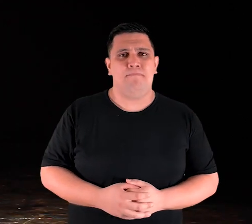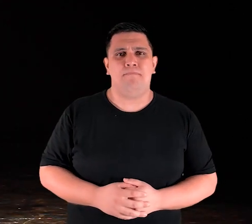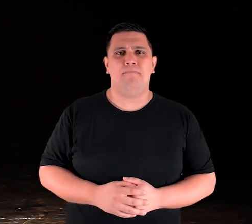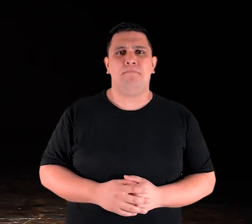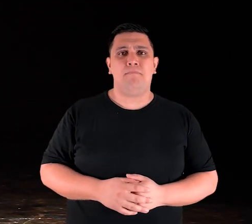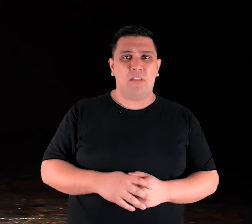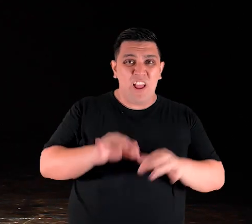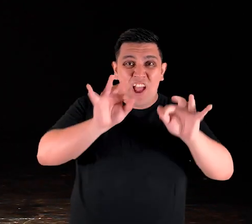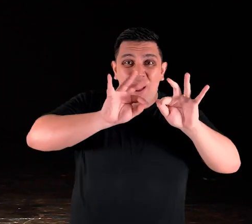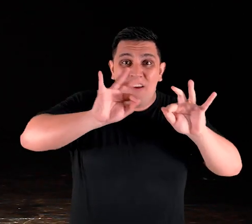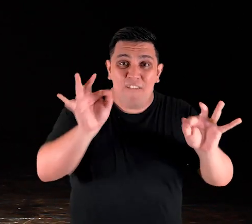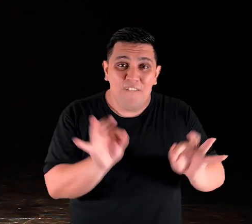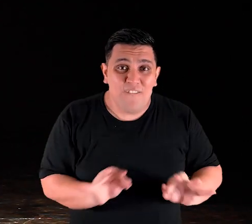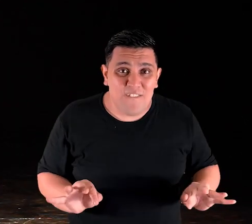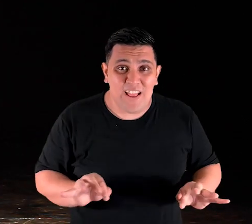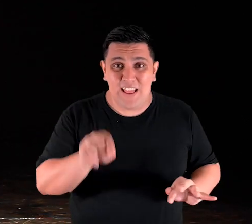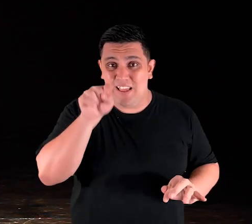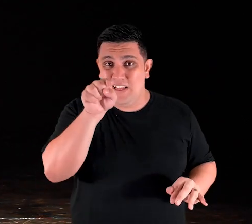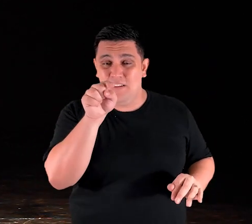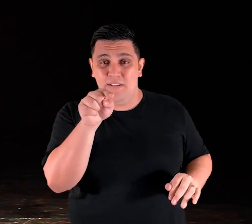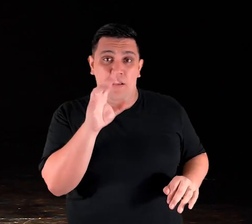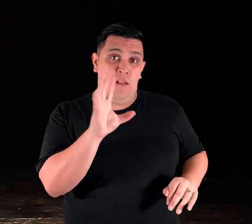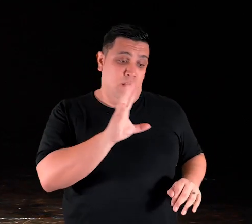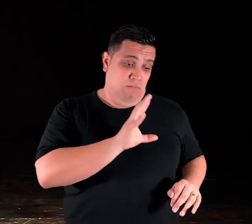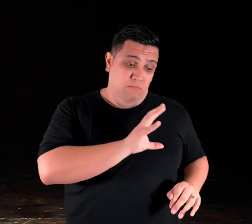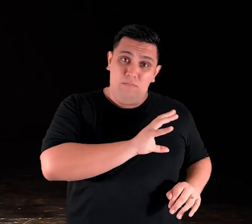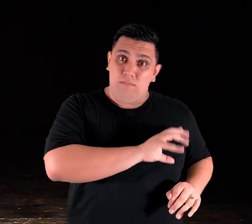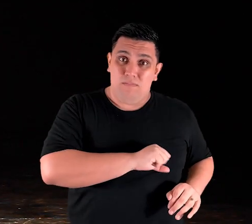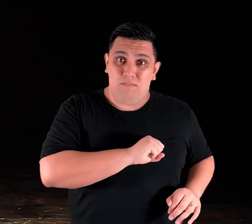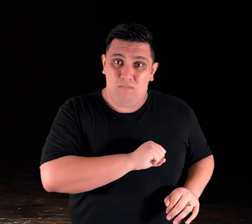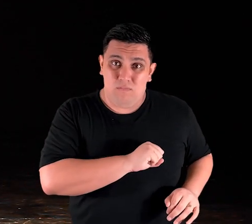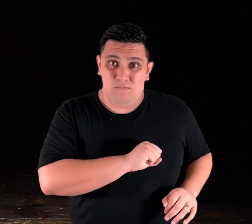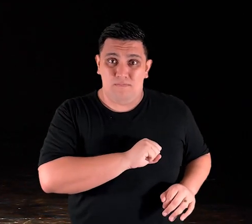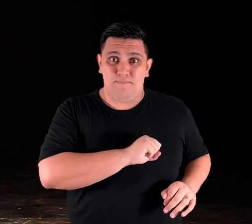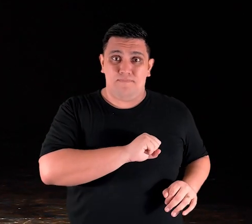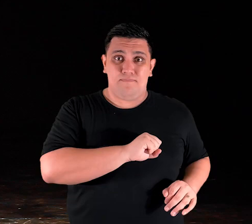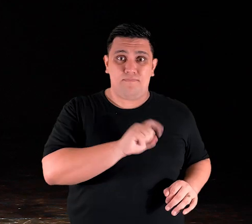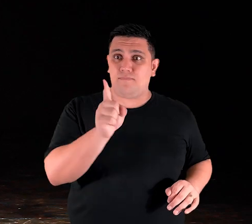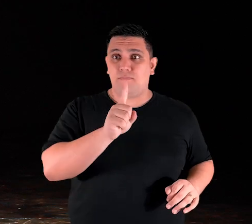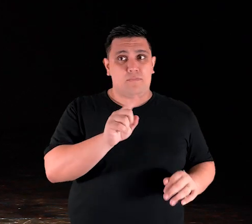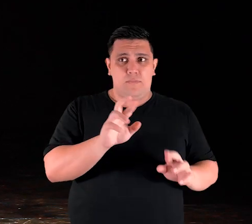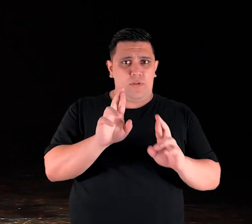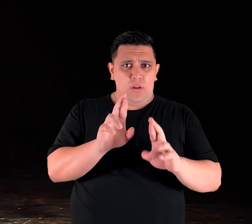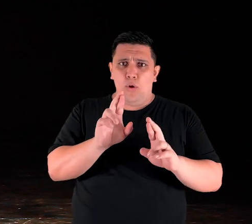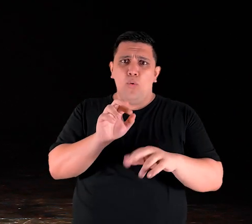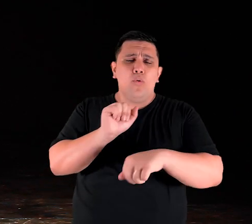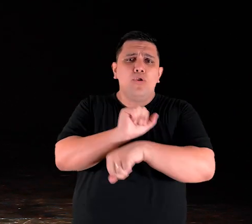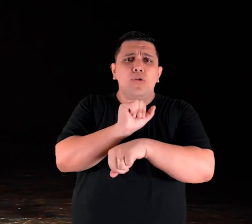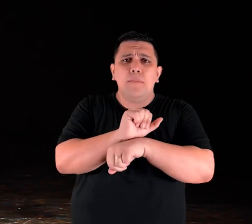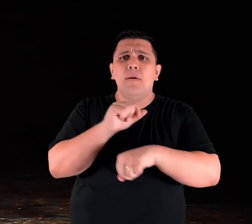É feliz aquele que ama e não externa o seu amor?